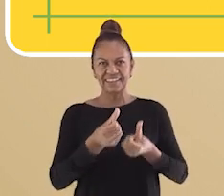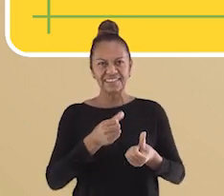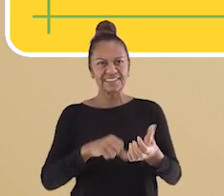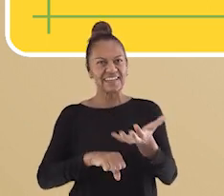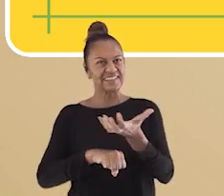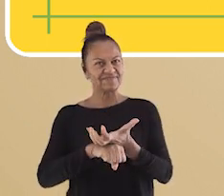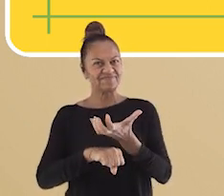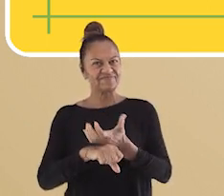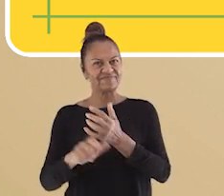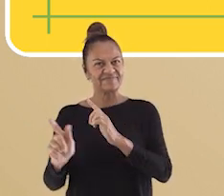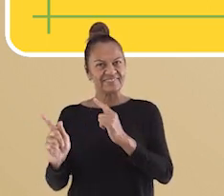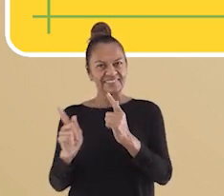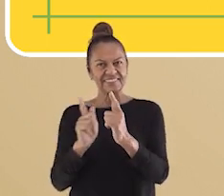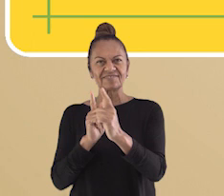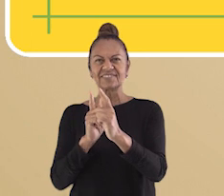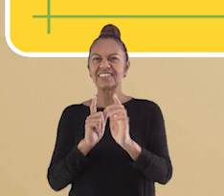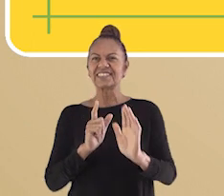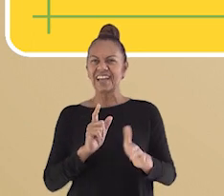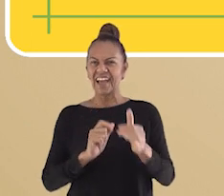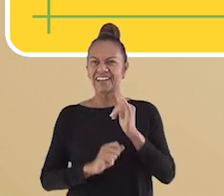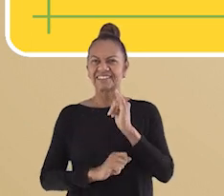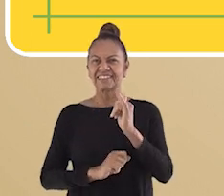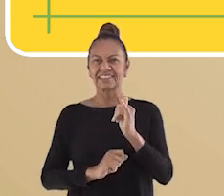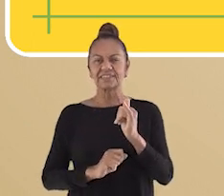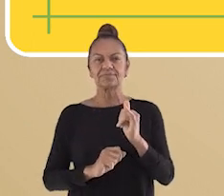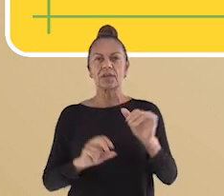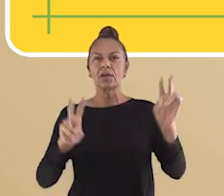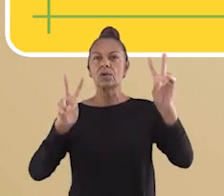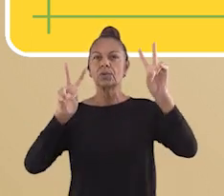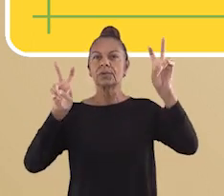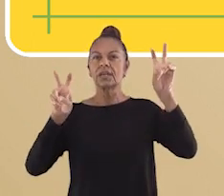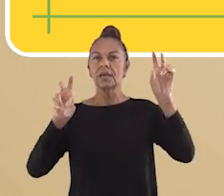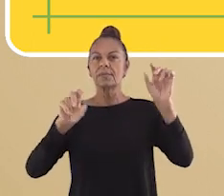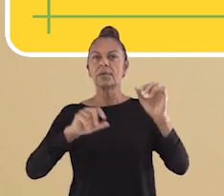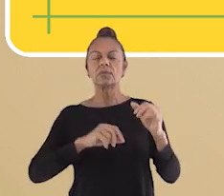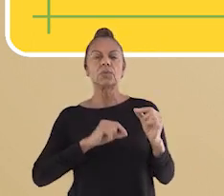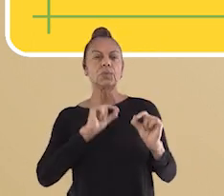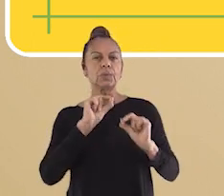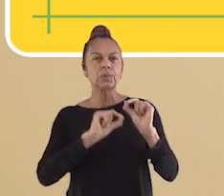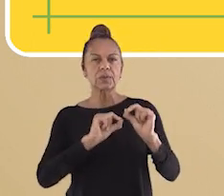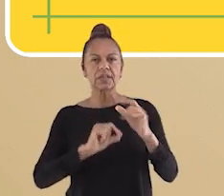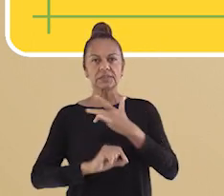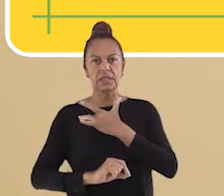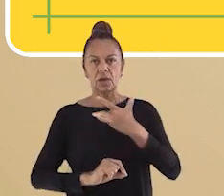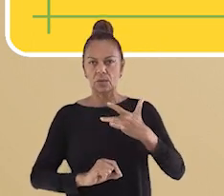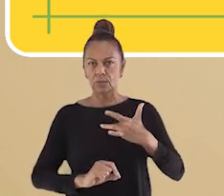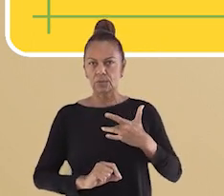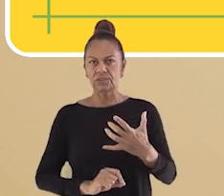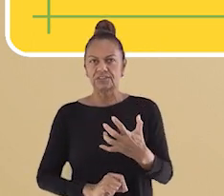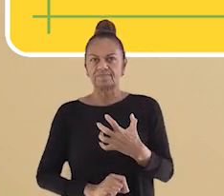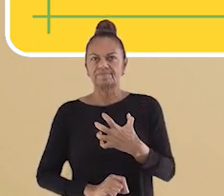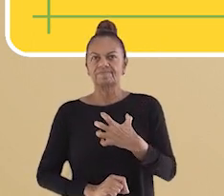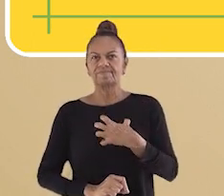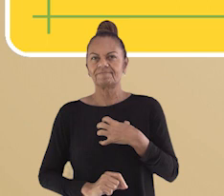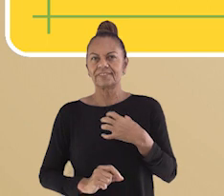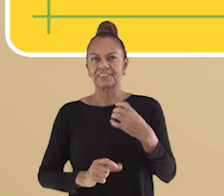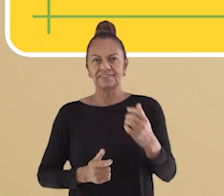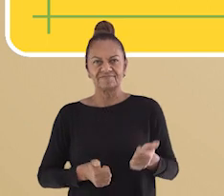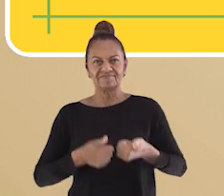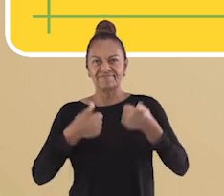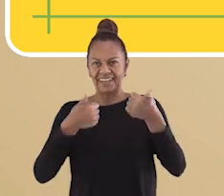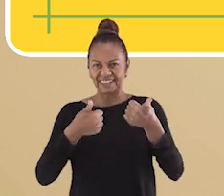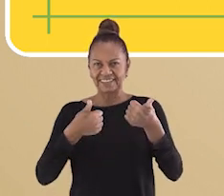disciplina de Geografia, como já dito. O eixo temático a ser desenvolvido é saúde e bem-estar.